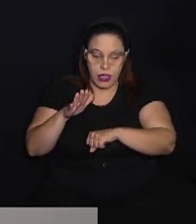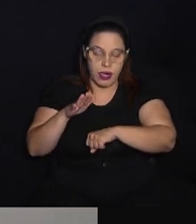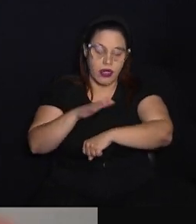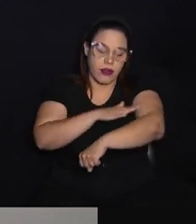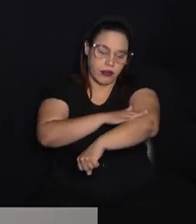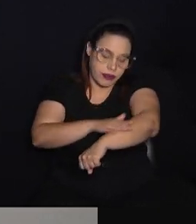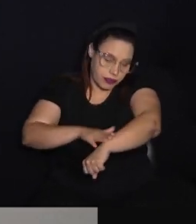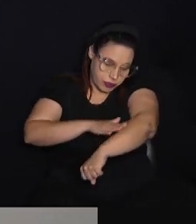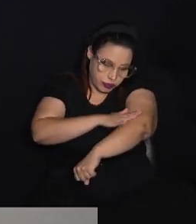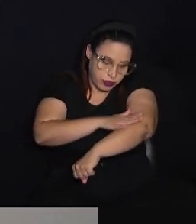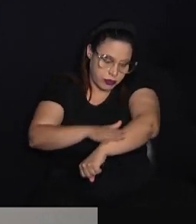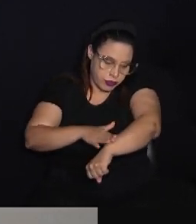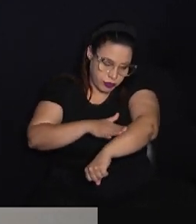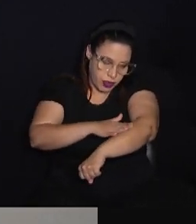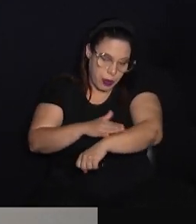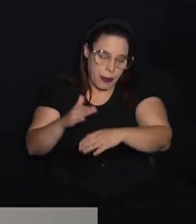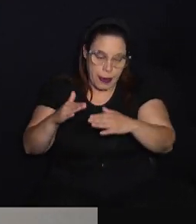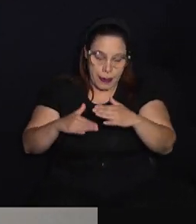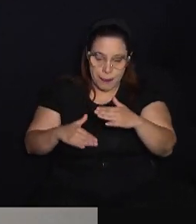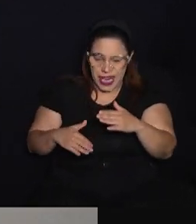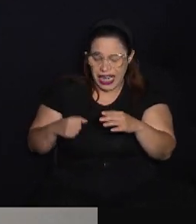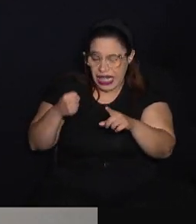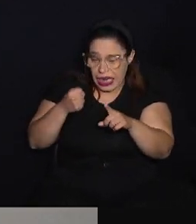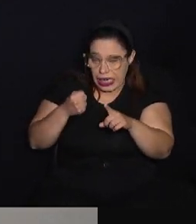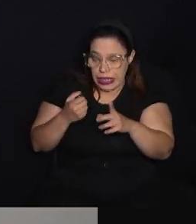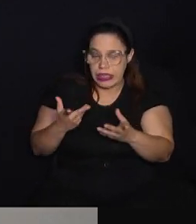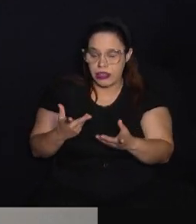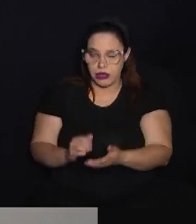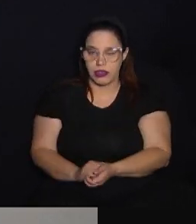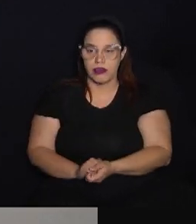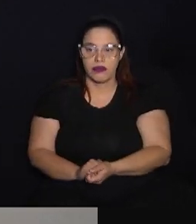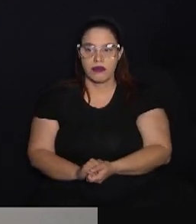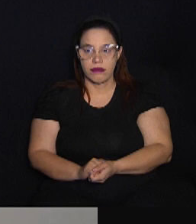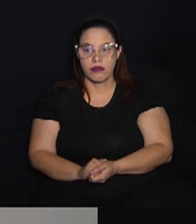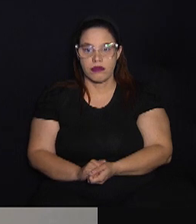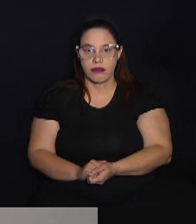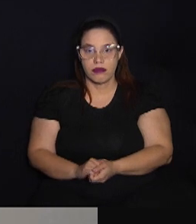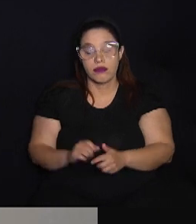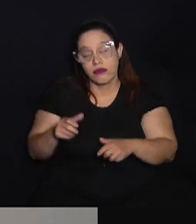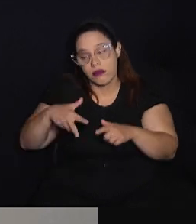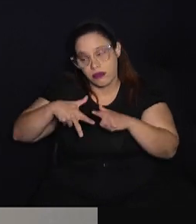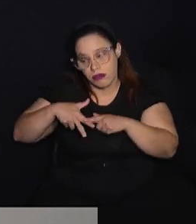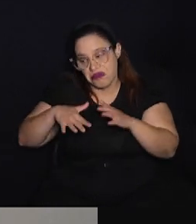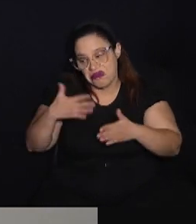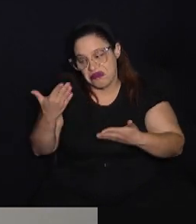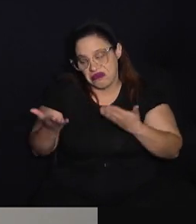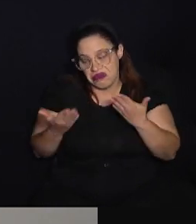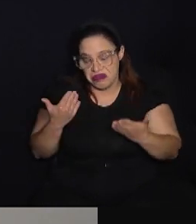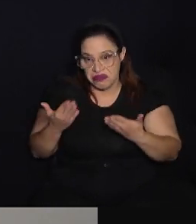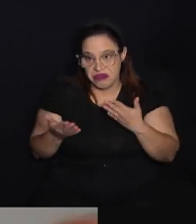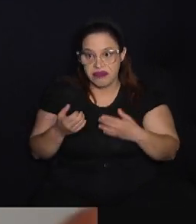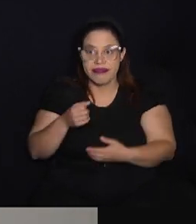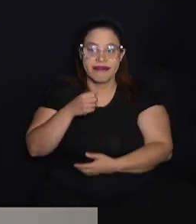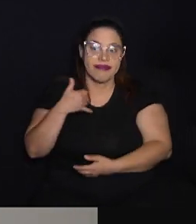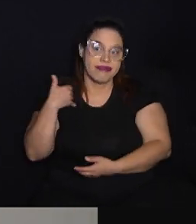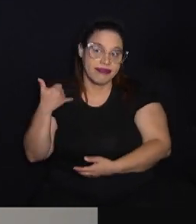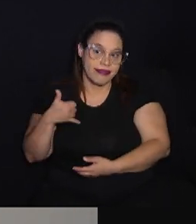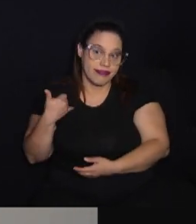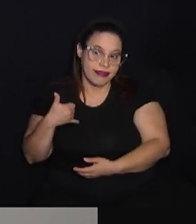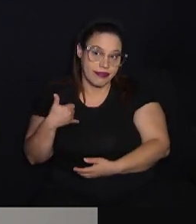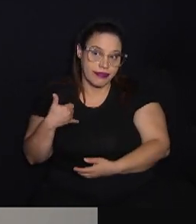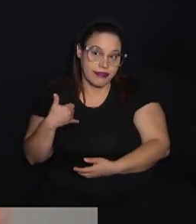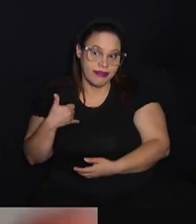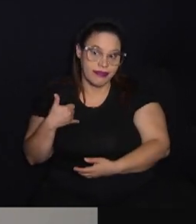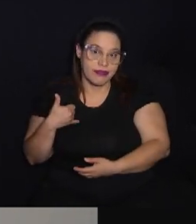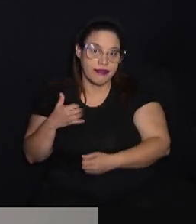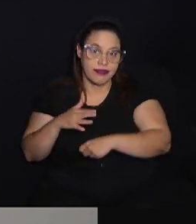hidratação, orienta menos a agressão possível. Então, dependendo do paciente, da idade, das